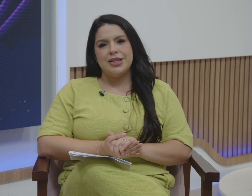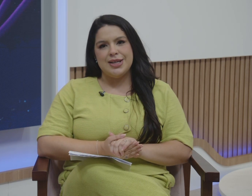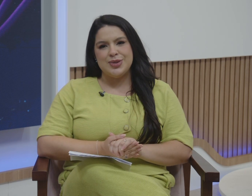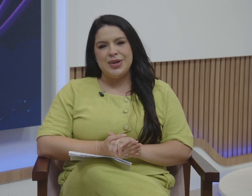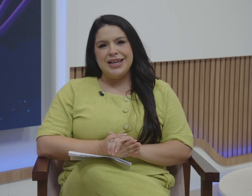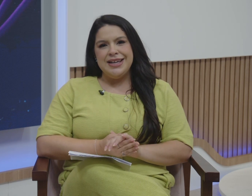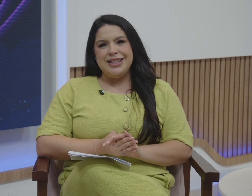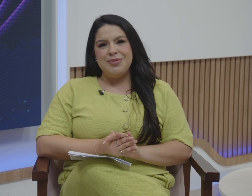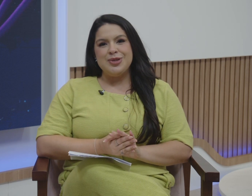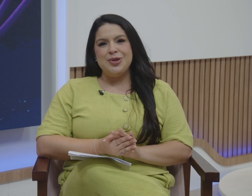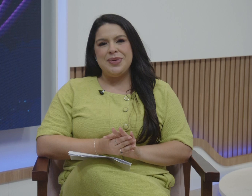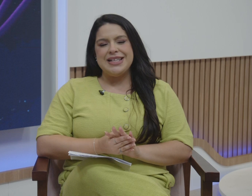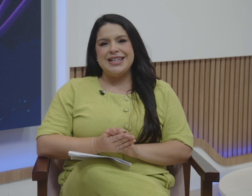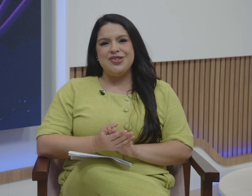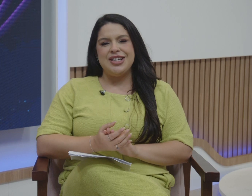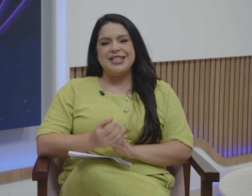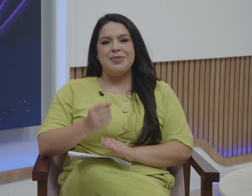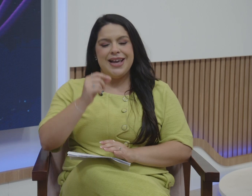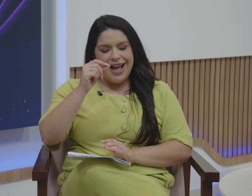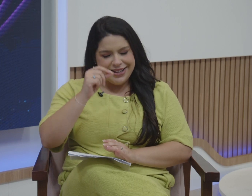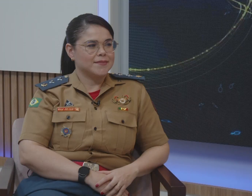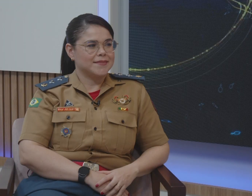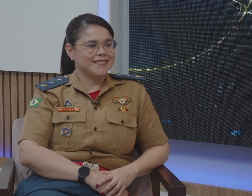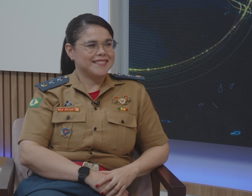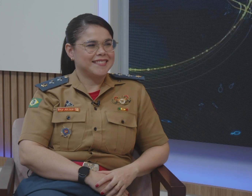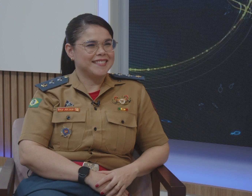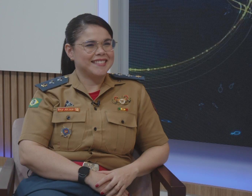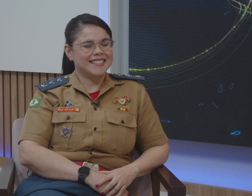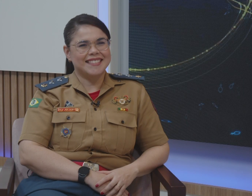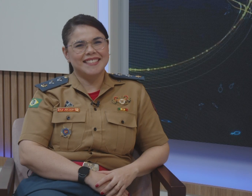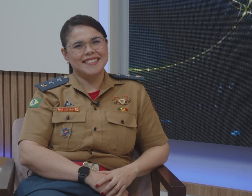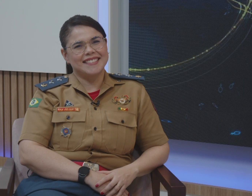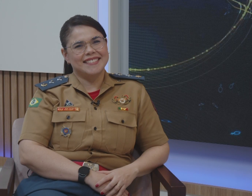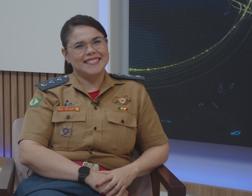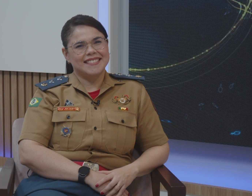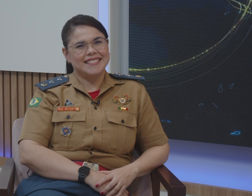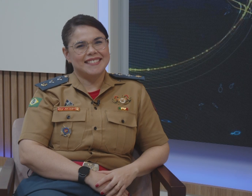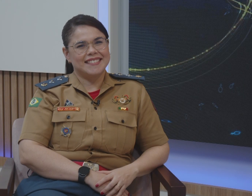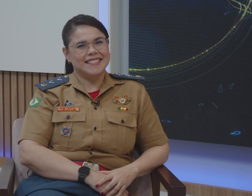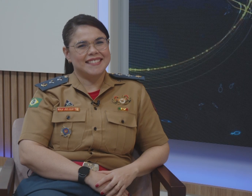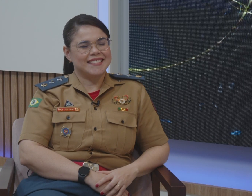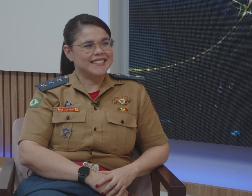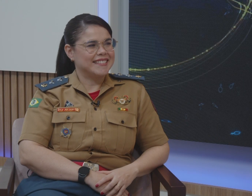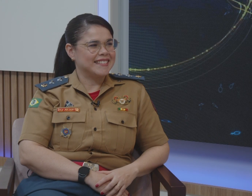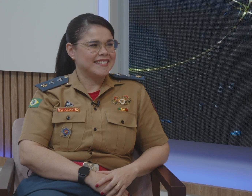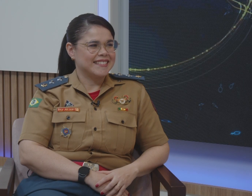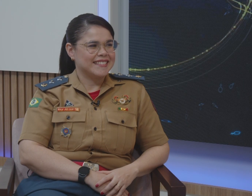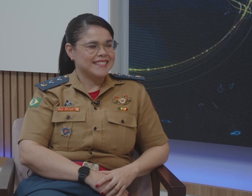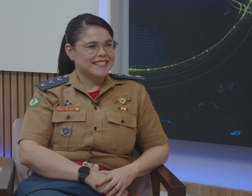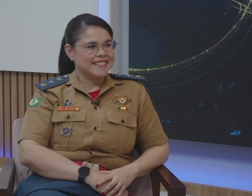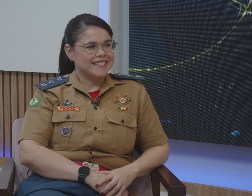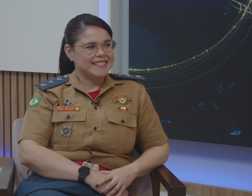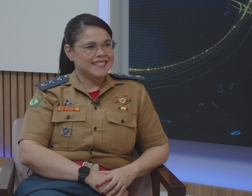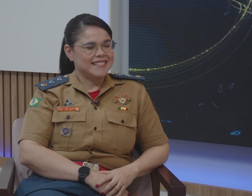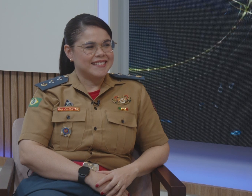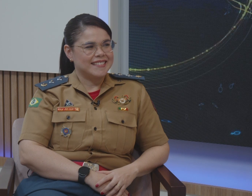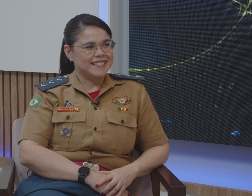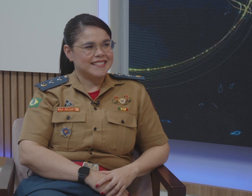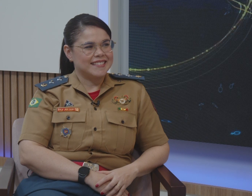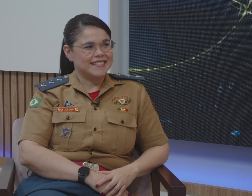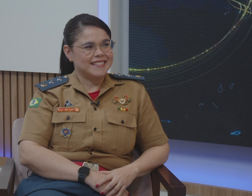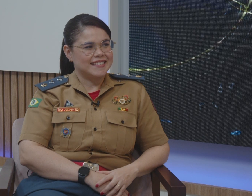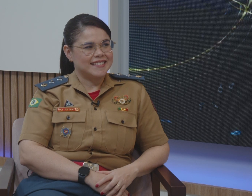de sucesso, temos o prazer de receber aqui no Viva Mulher a Major Juliane Freire, chefe de